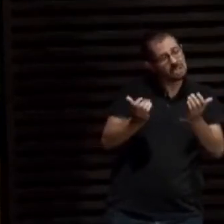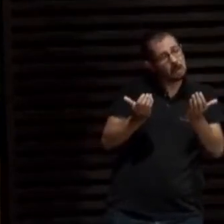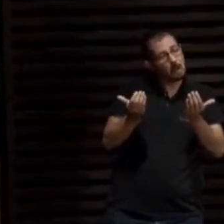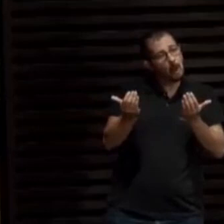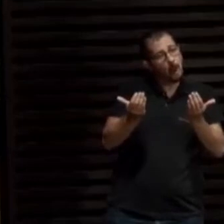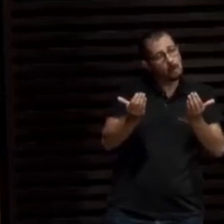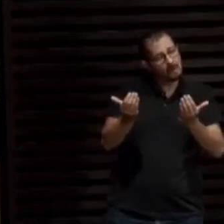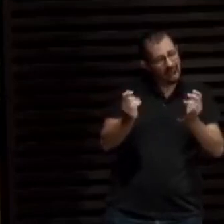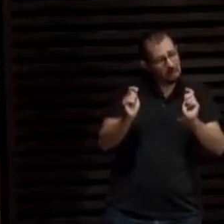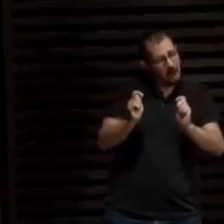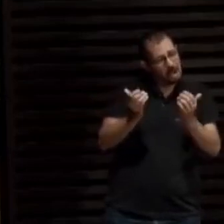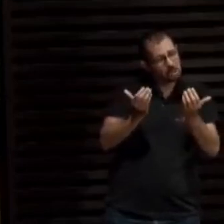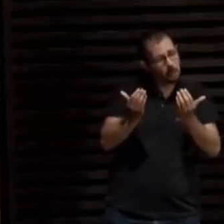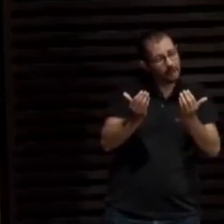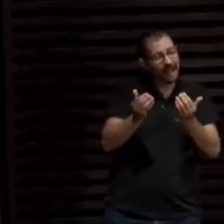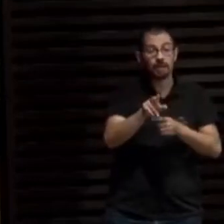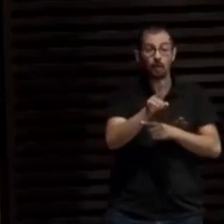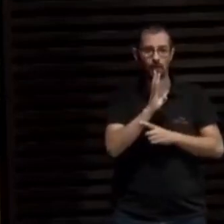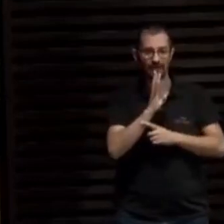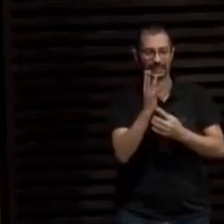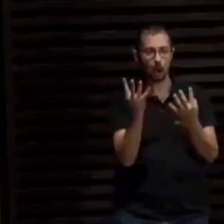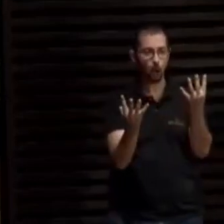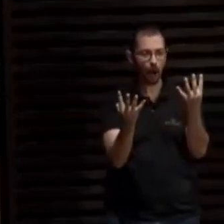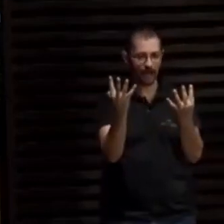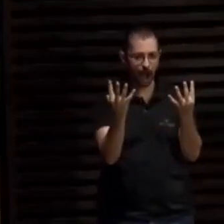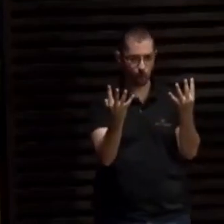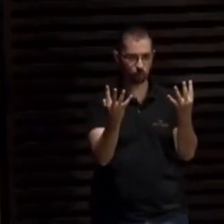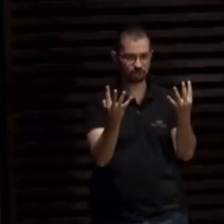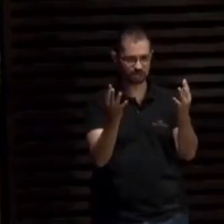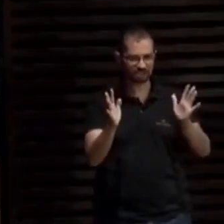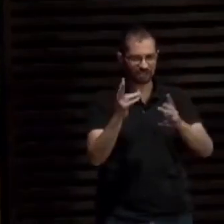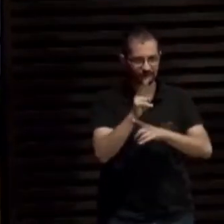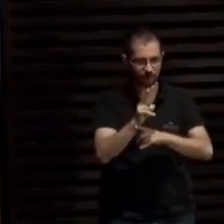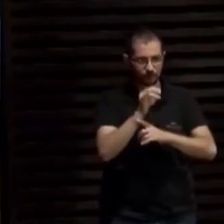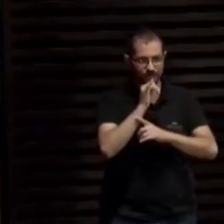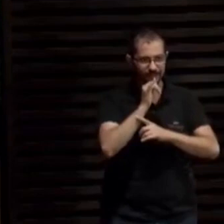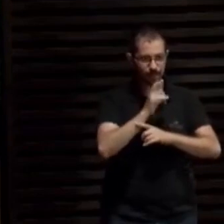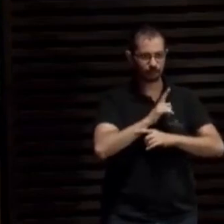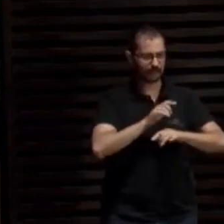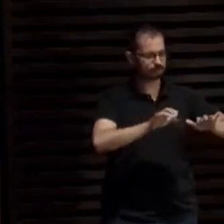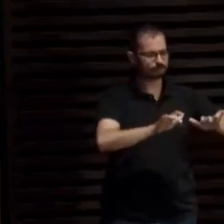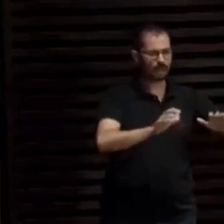muito miúda é uma orquestra, onde você tem instrumentos